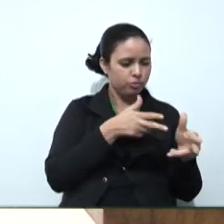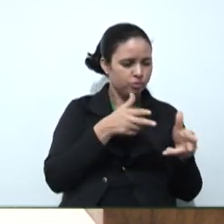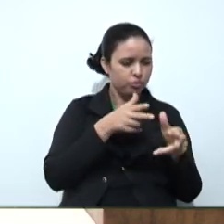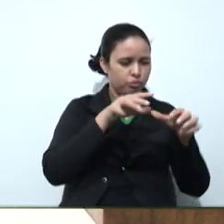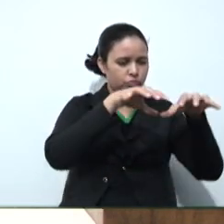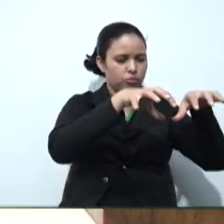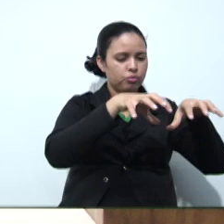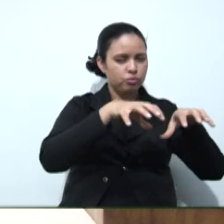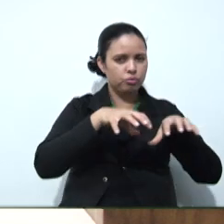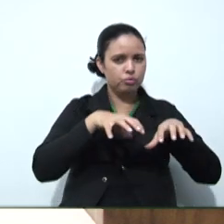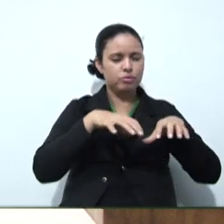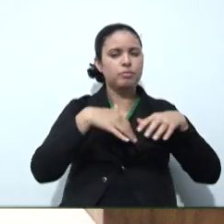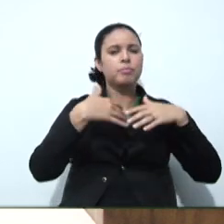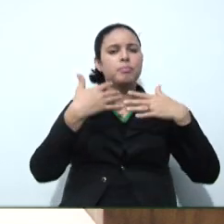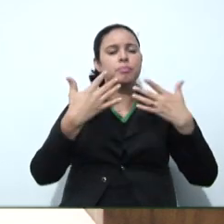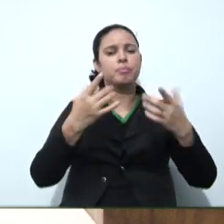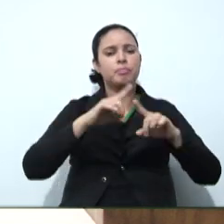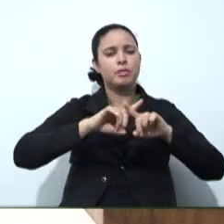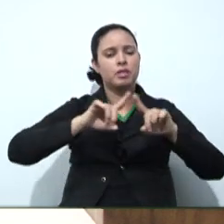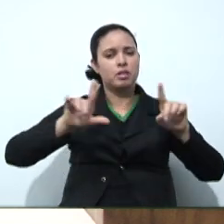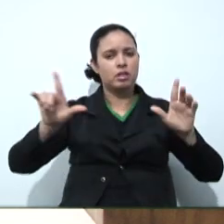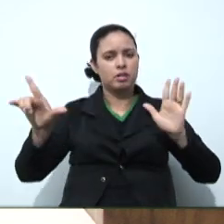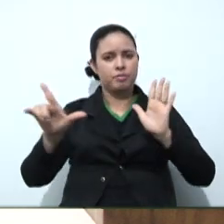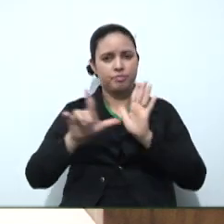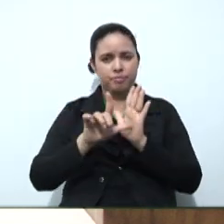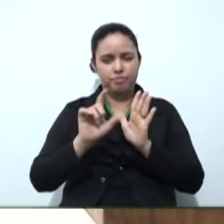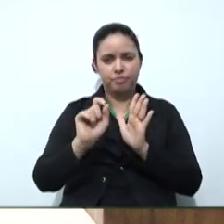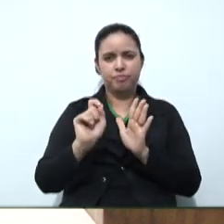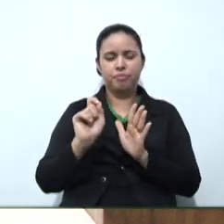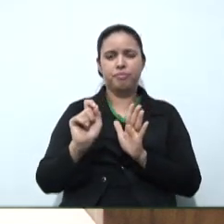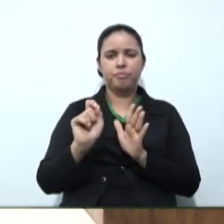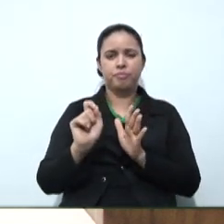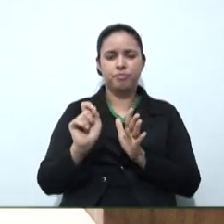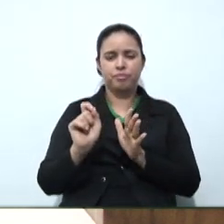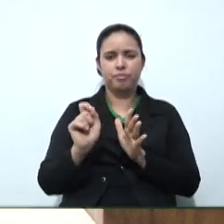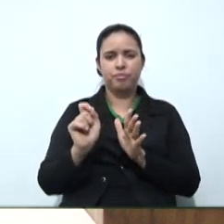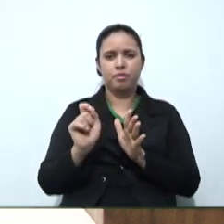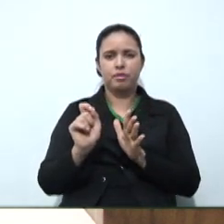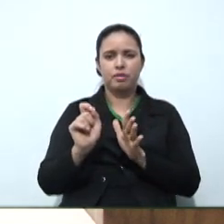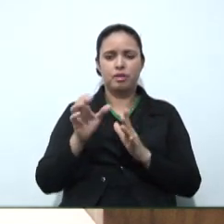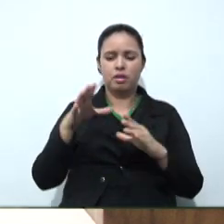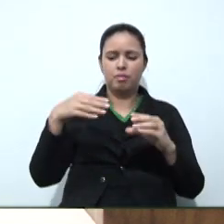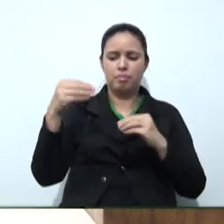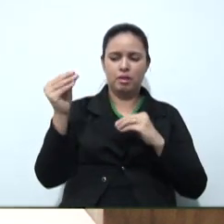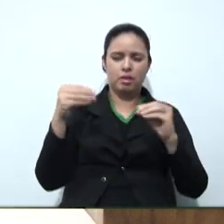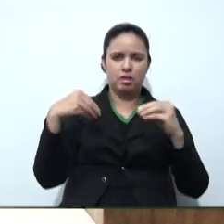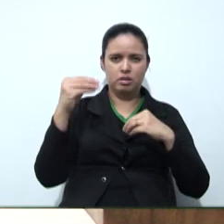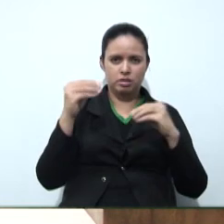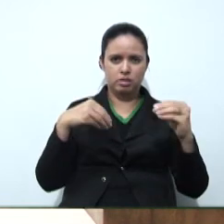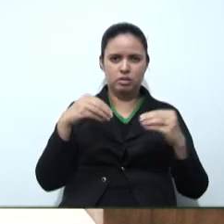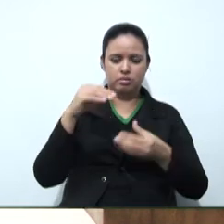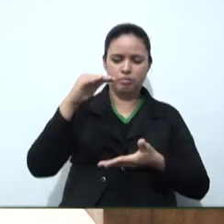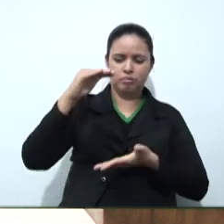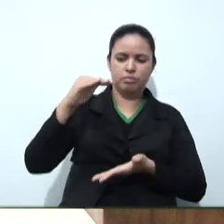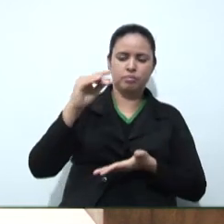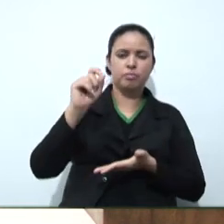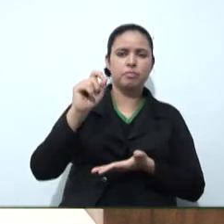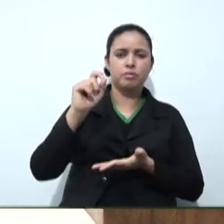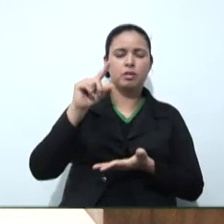logística reversa das embalagens do agrotóxico, elas têm um autocontrole, um rigor